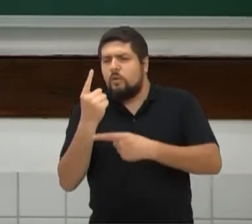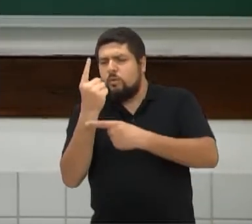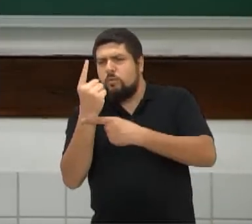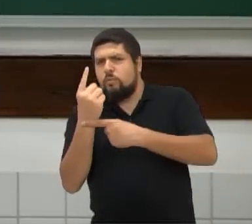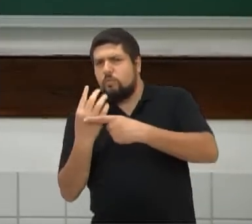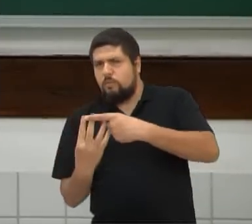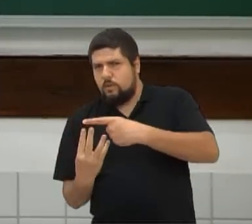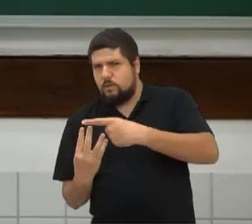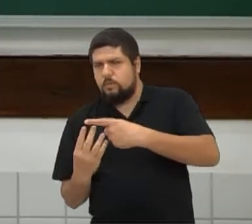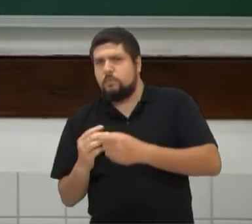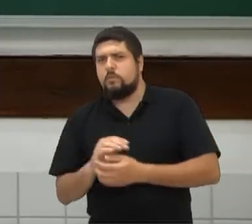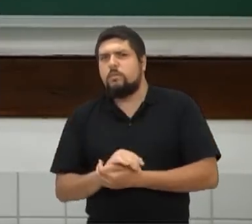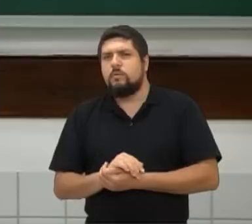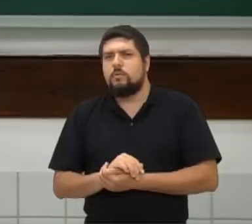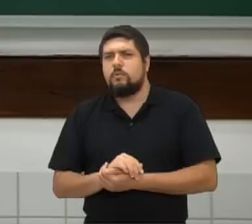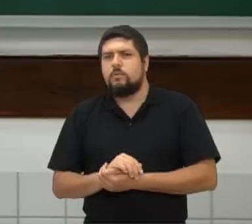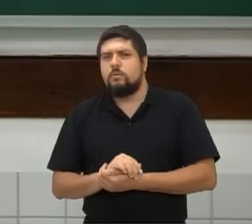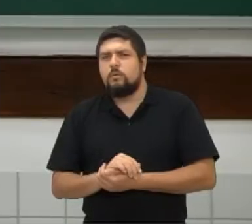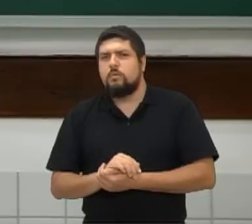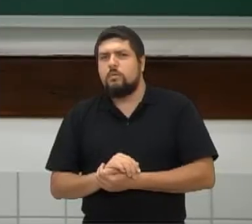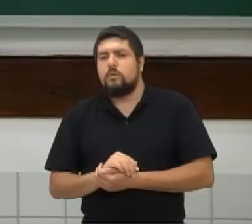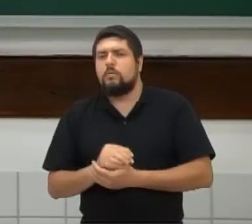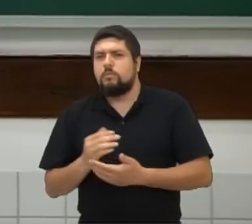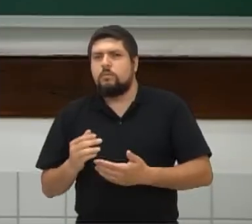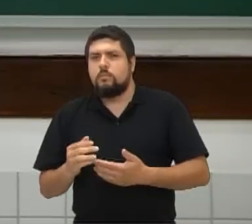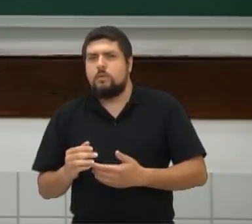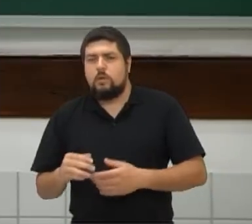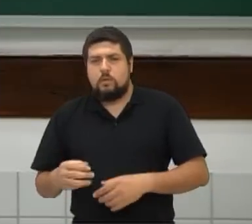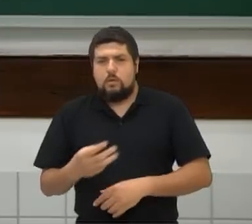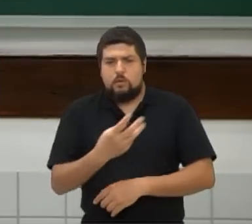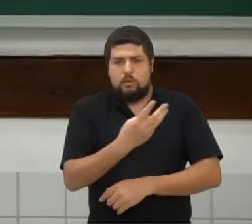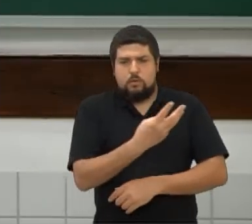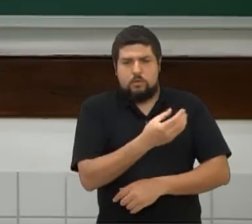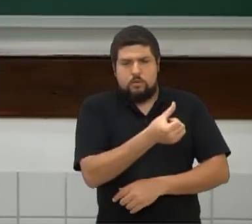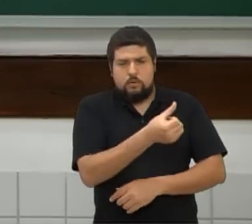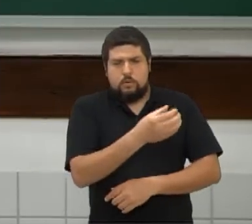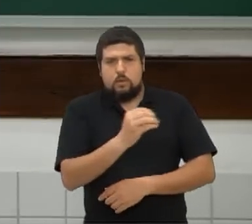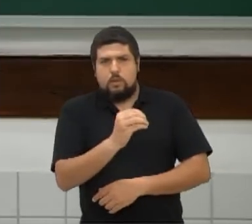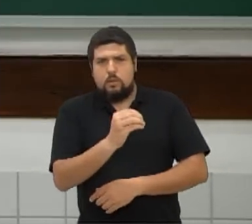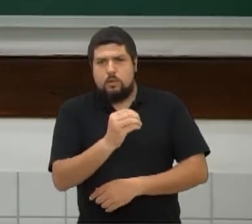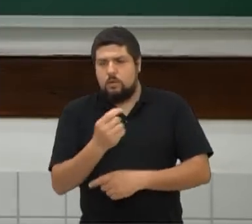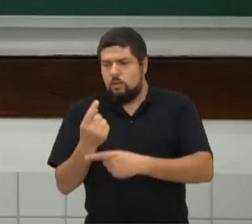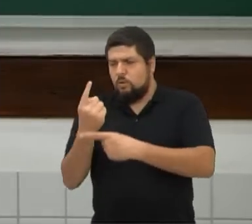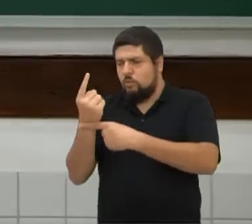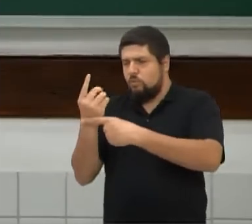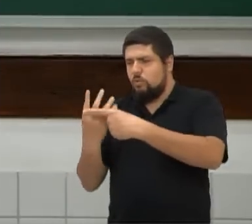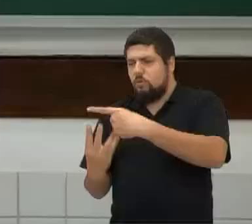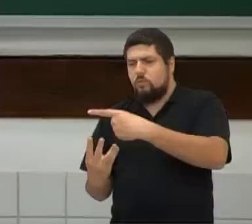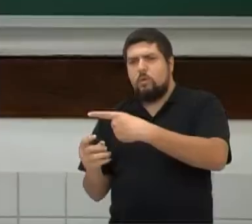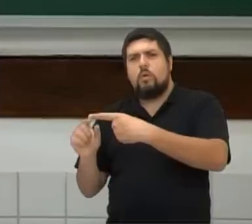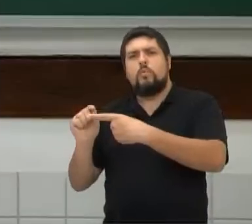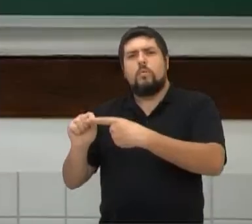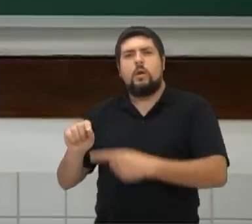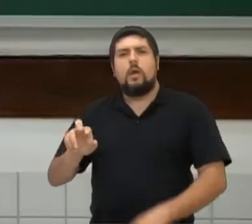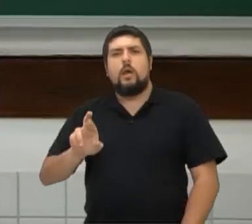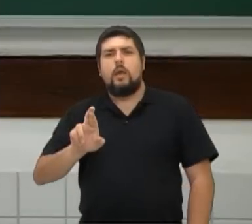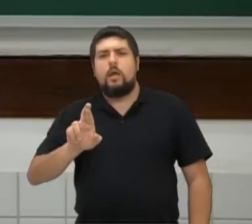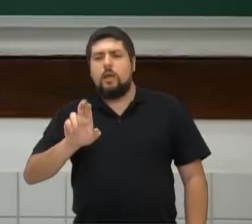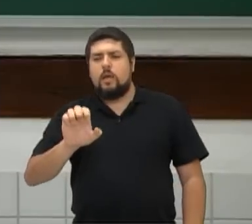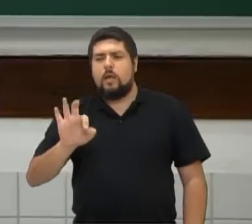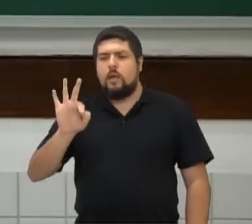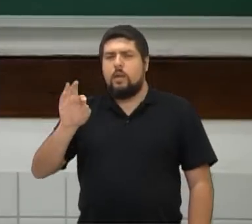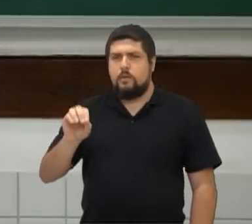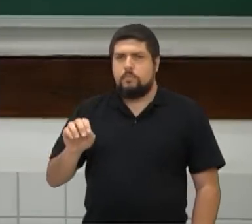volta, 1/4 de um ângulo de 360 graus. Quando a gente fala essa palavrinha, esse termo, né,